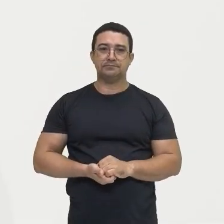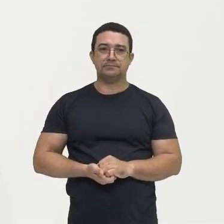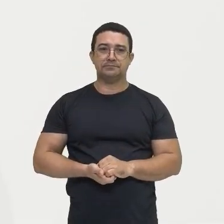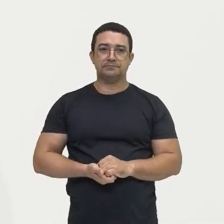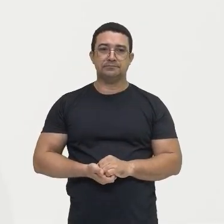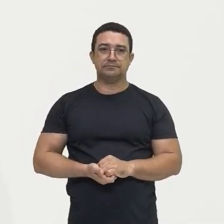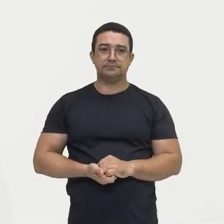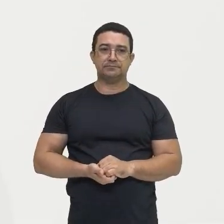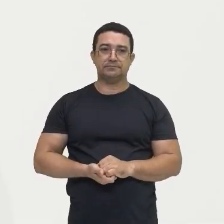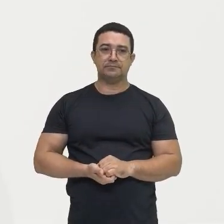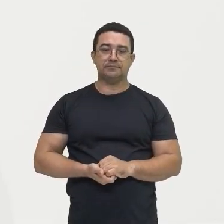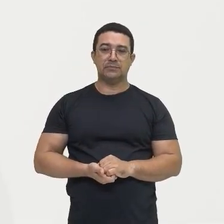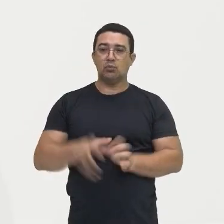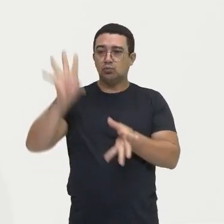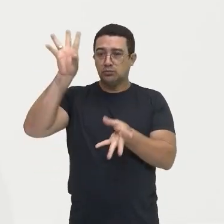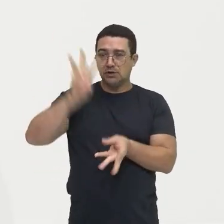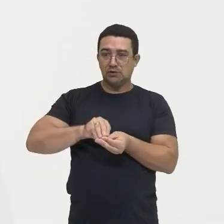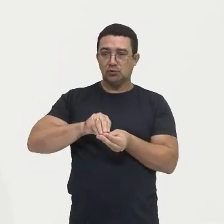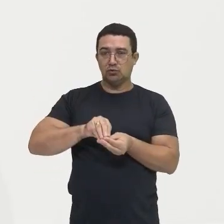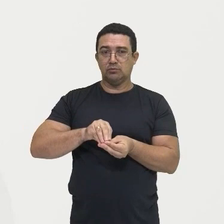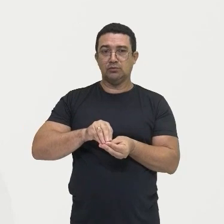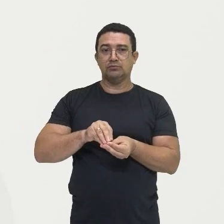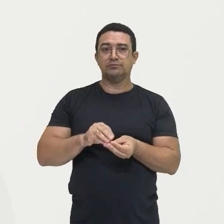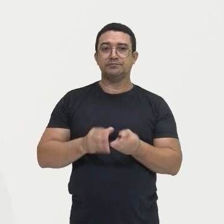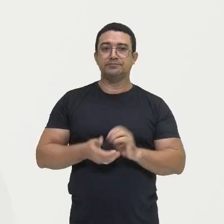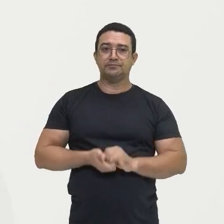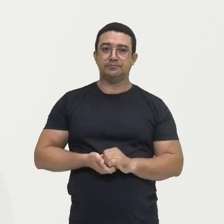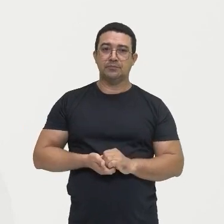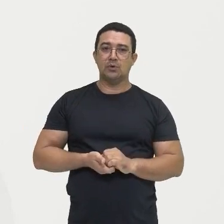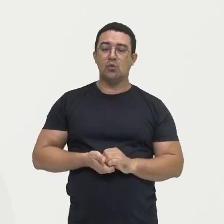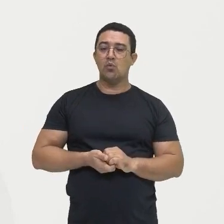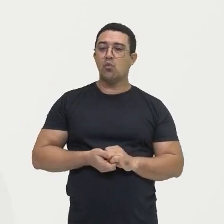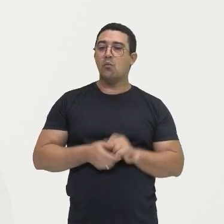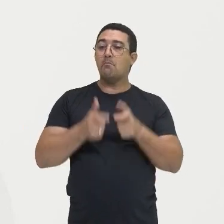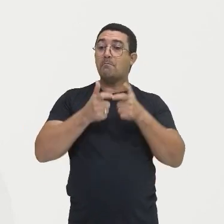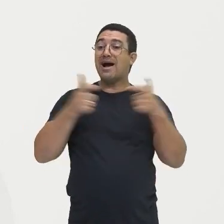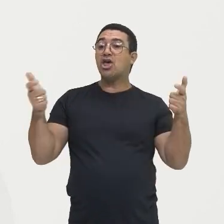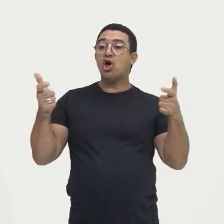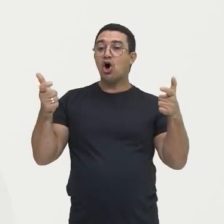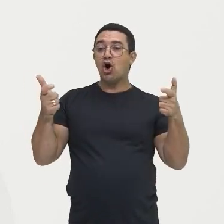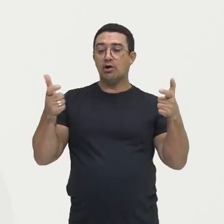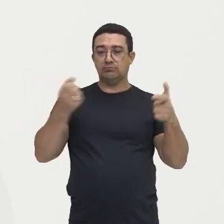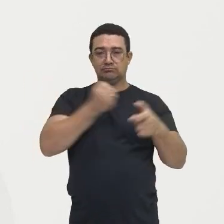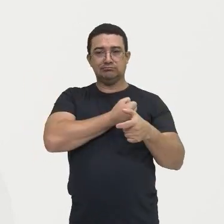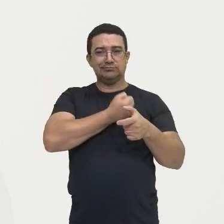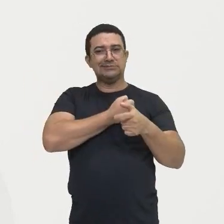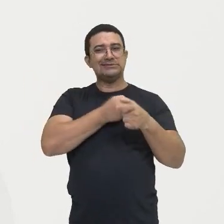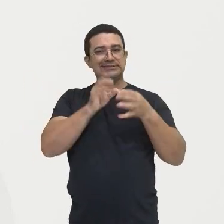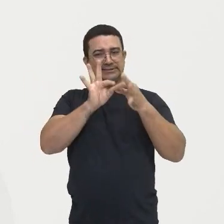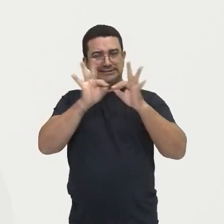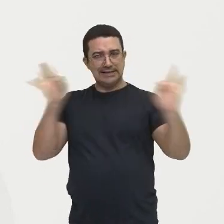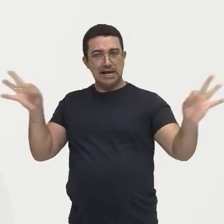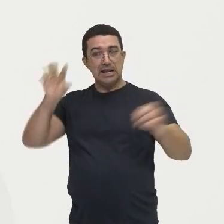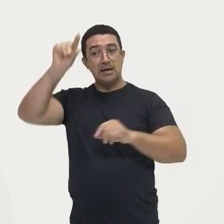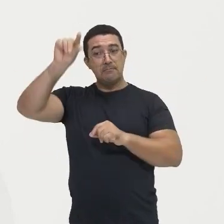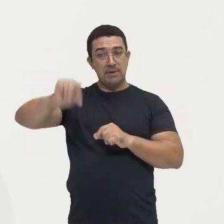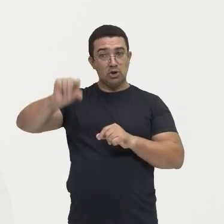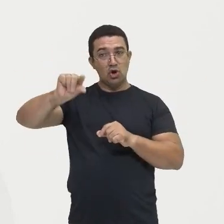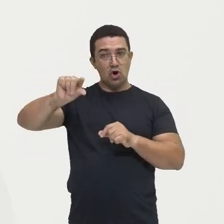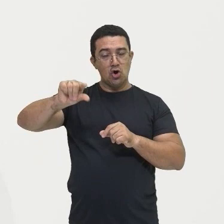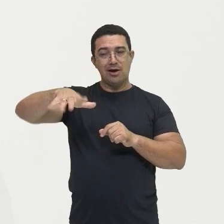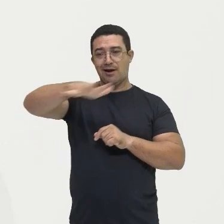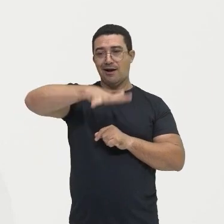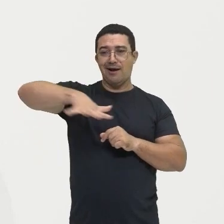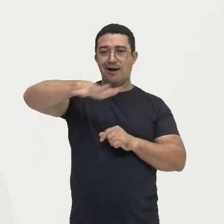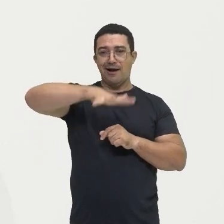Olha só, em resumo, a sentença é: quanto maior a escala, menor a área representada. Então,